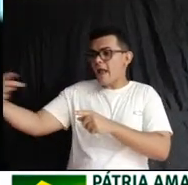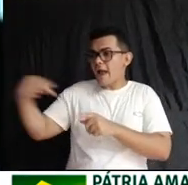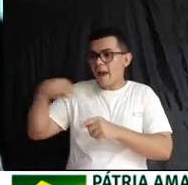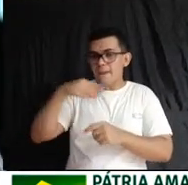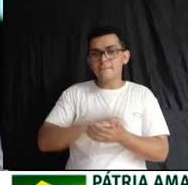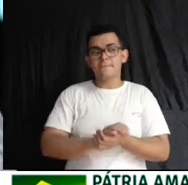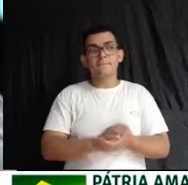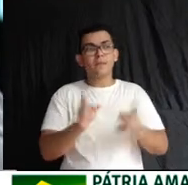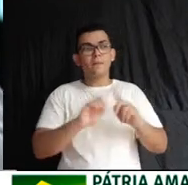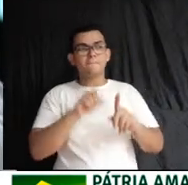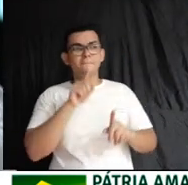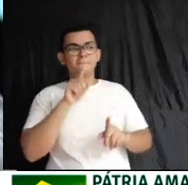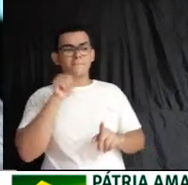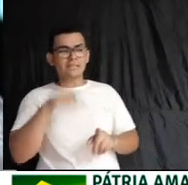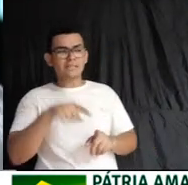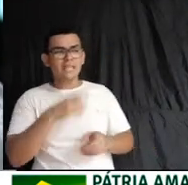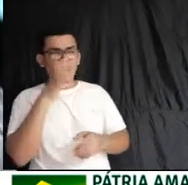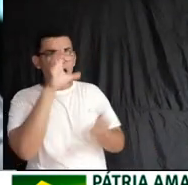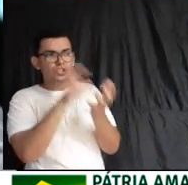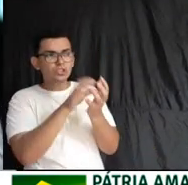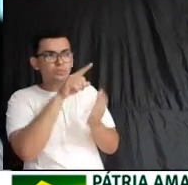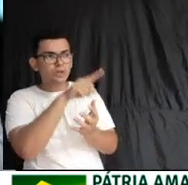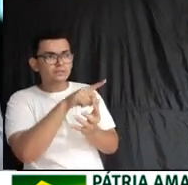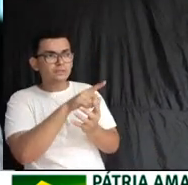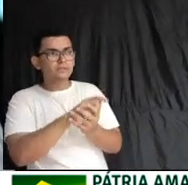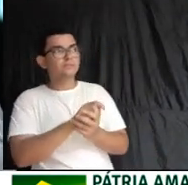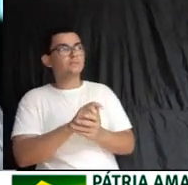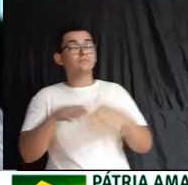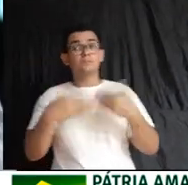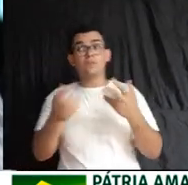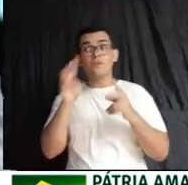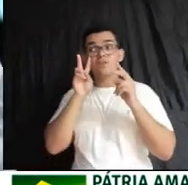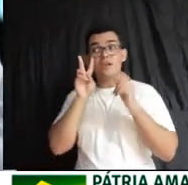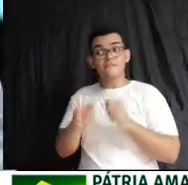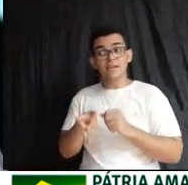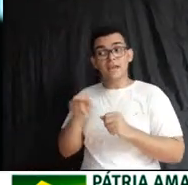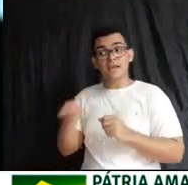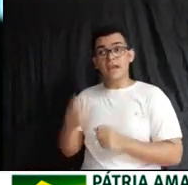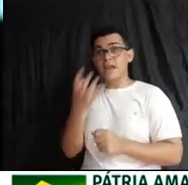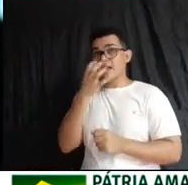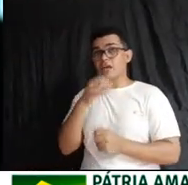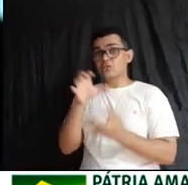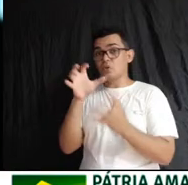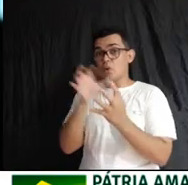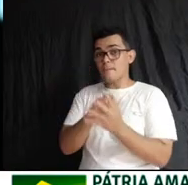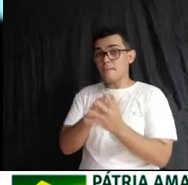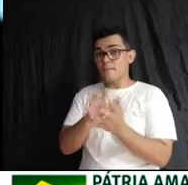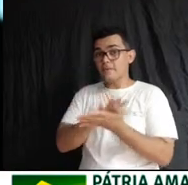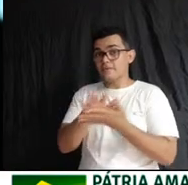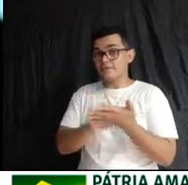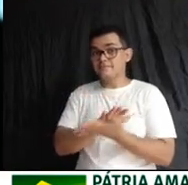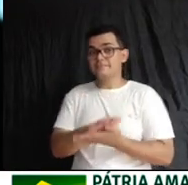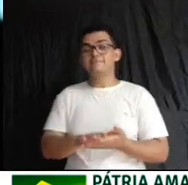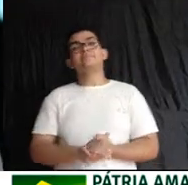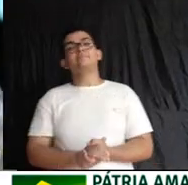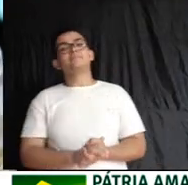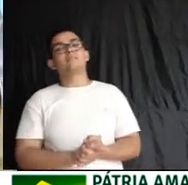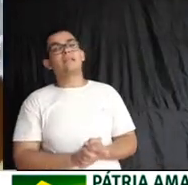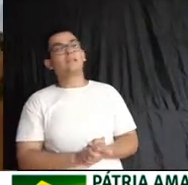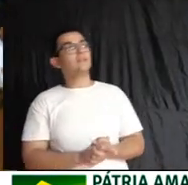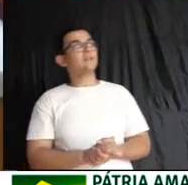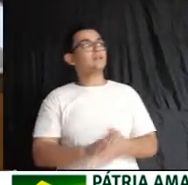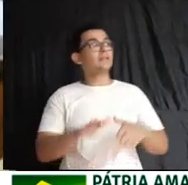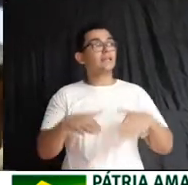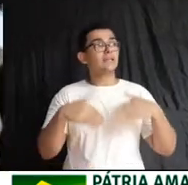te mordeu? Eu falei, não. Ele falou, tá vendo? O cachorro não morde, não consegui te morder. Então, o cabra que se preza tem que ter uma piada